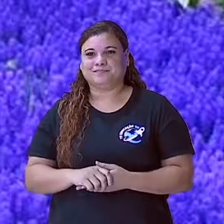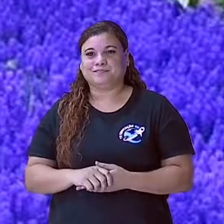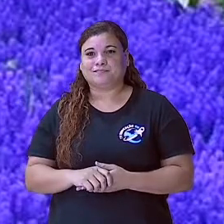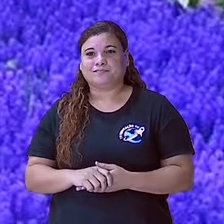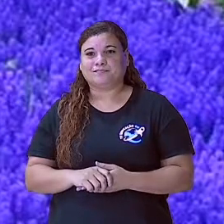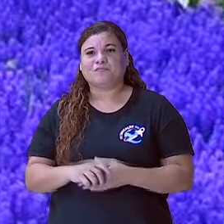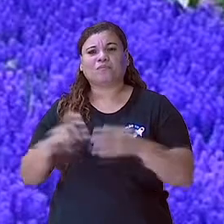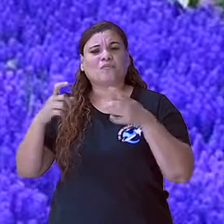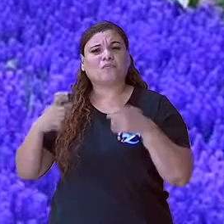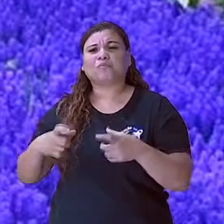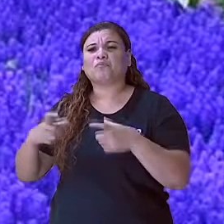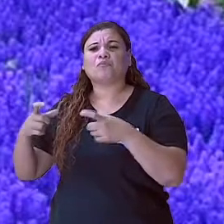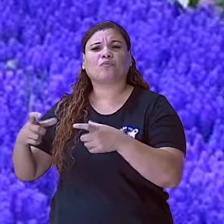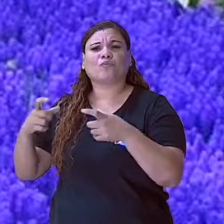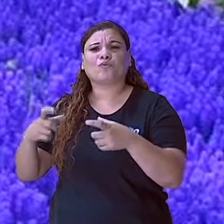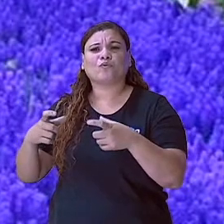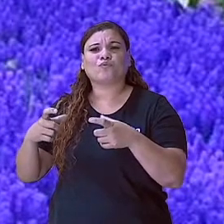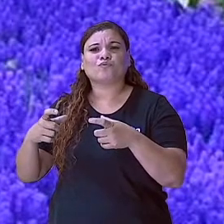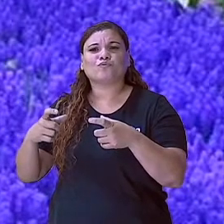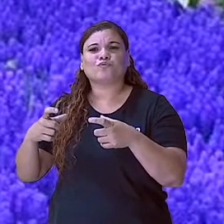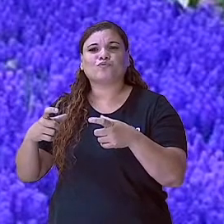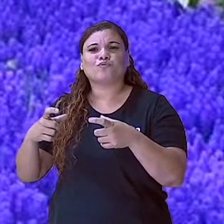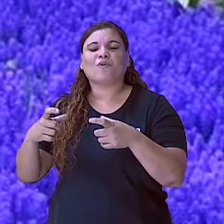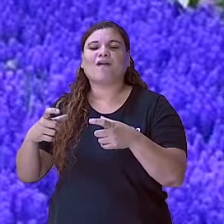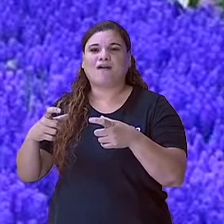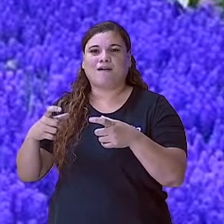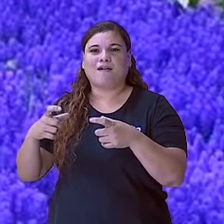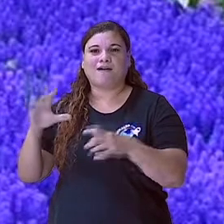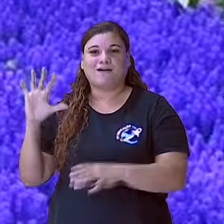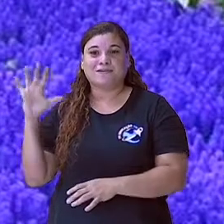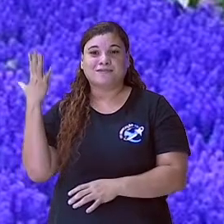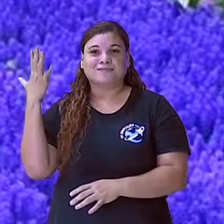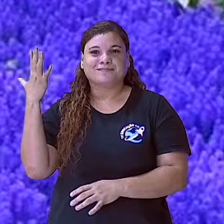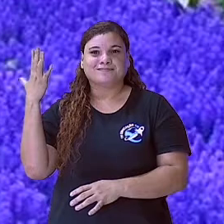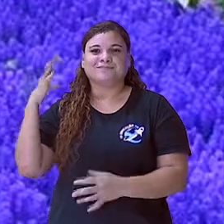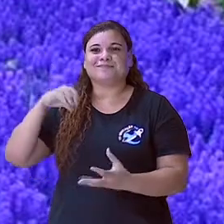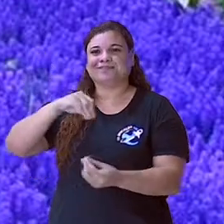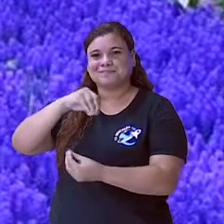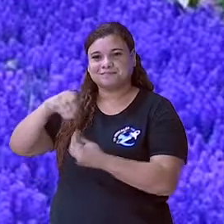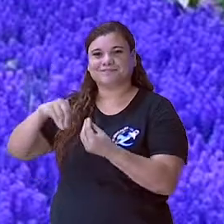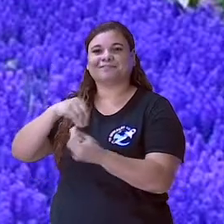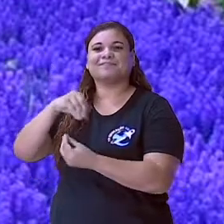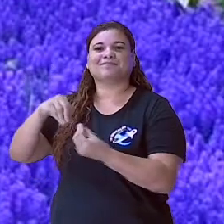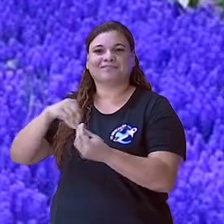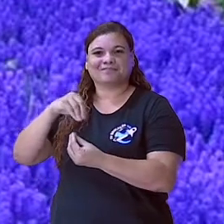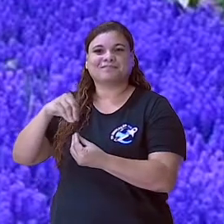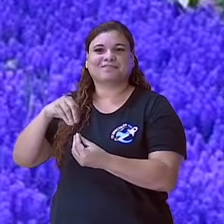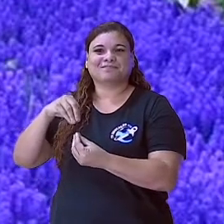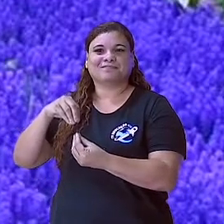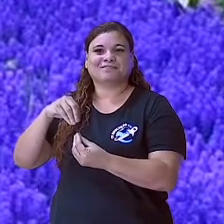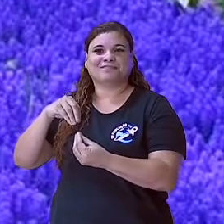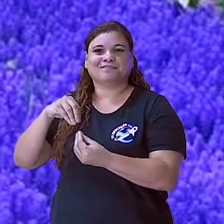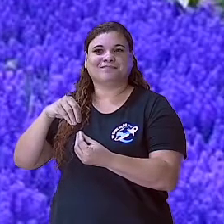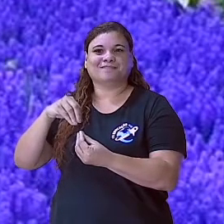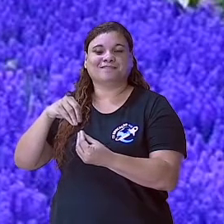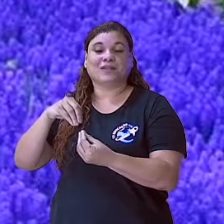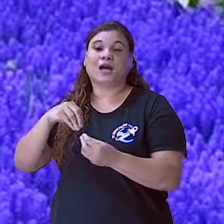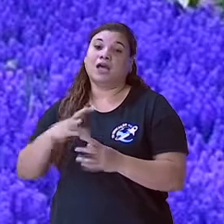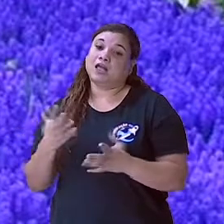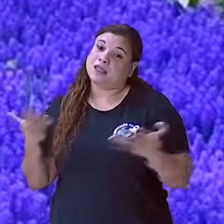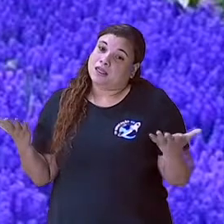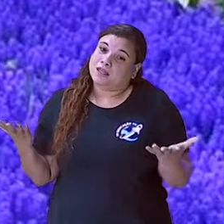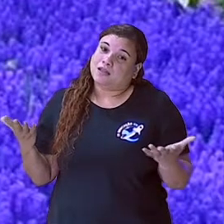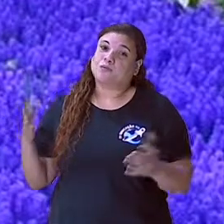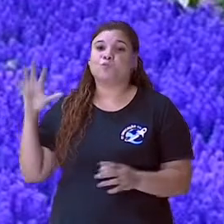zona temperada norte. E isso vai influenciar que o clima que vai